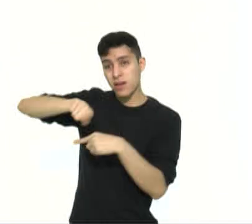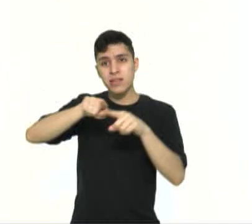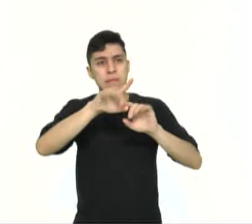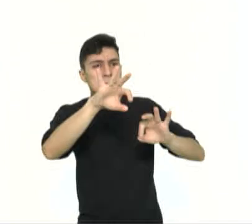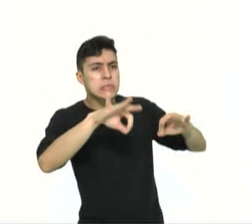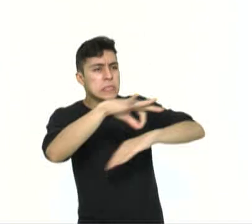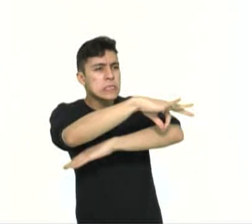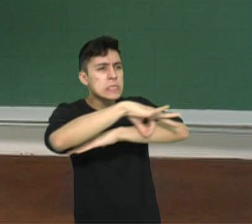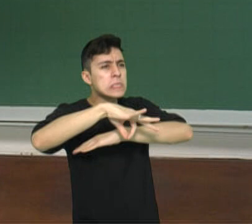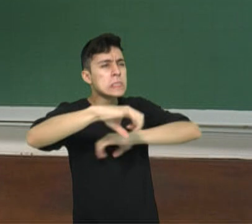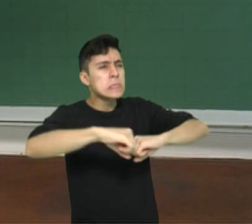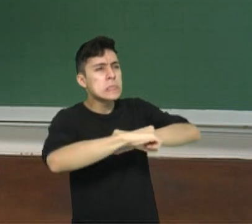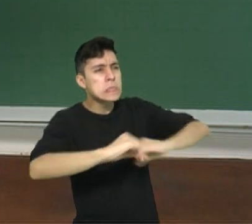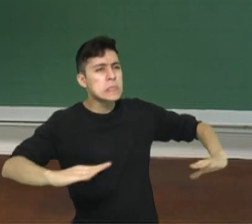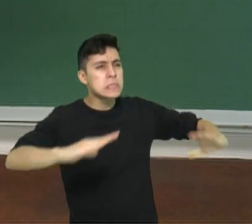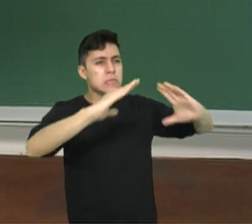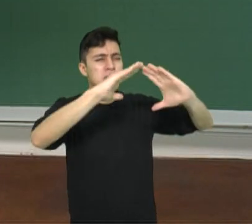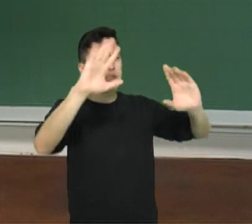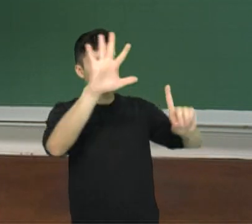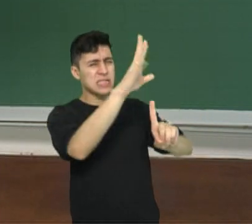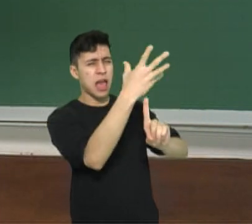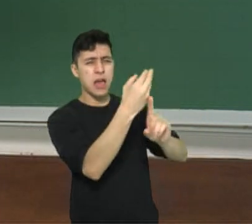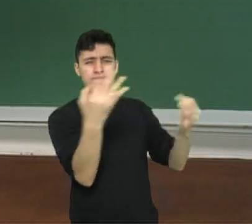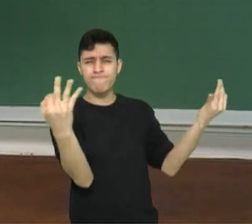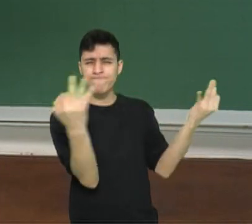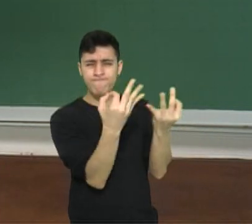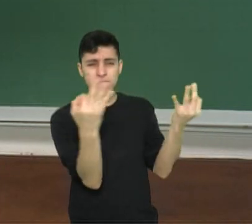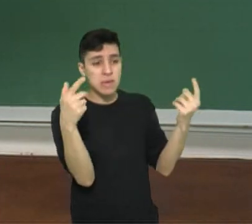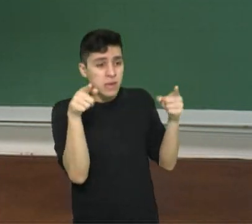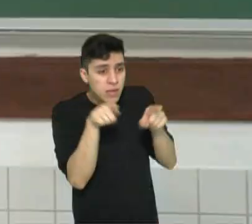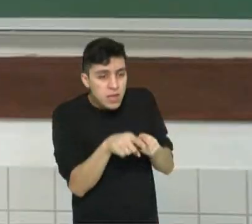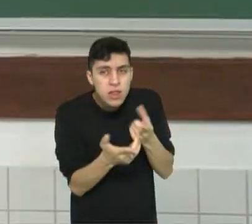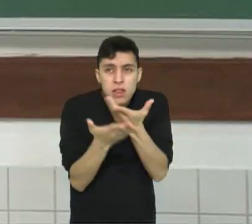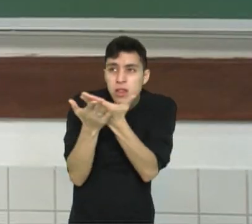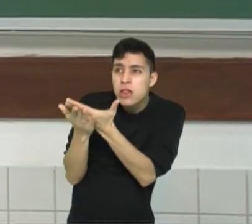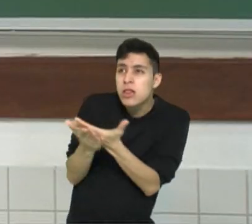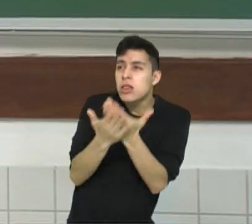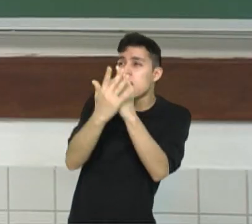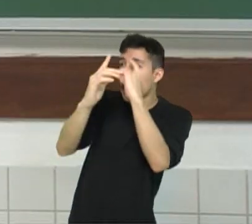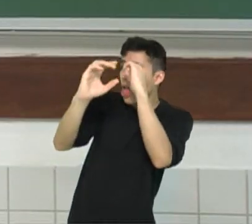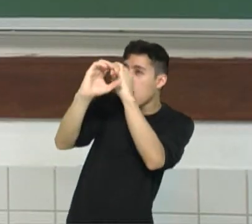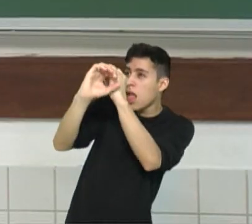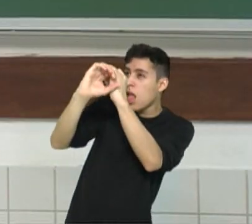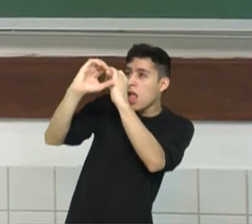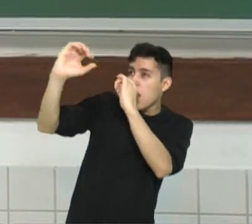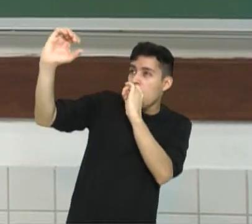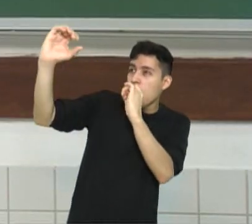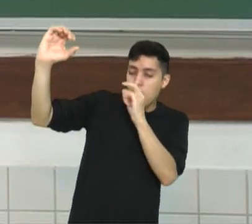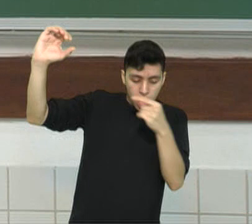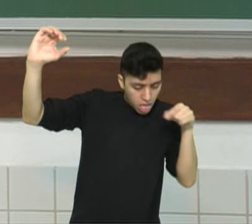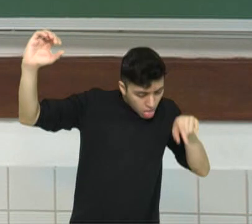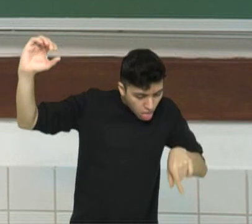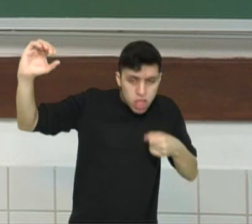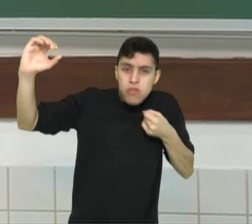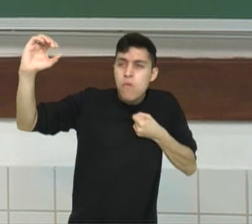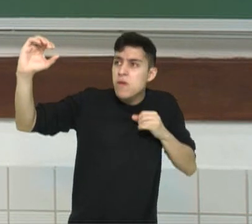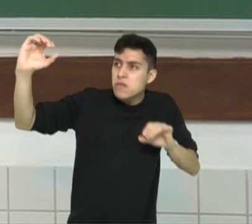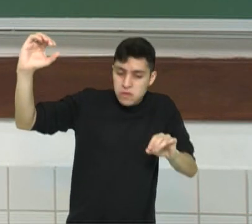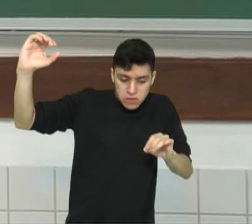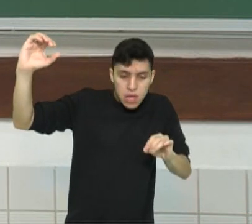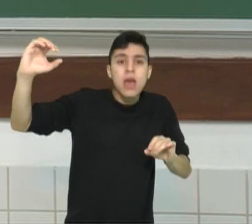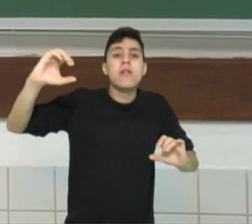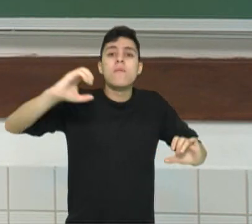artísticos super complexos, estudos astronômicos. Eles utilizavam o número 0